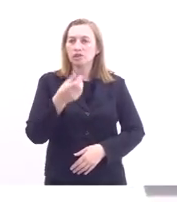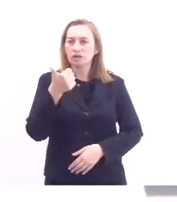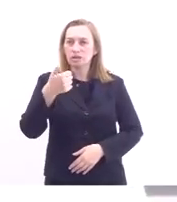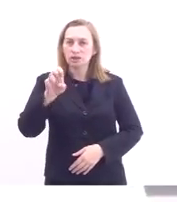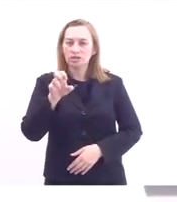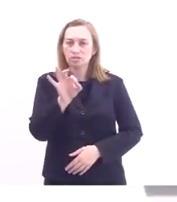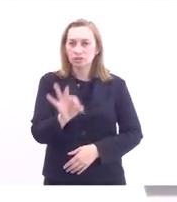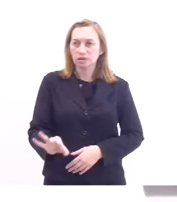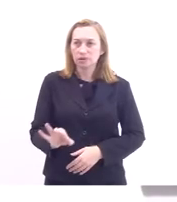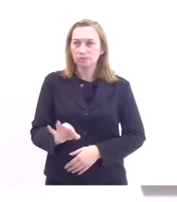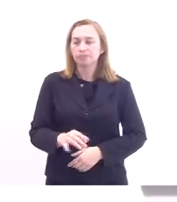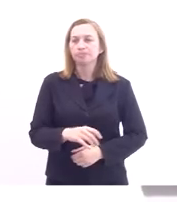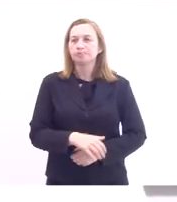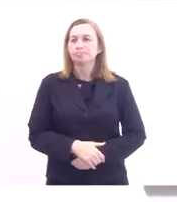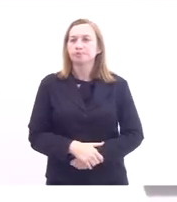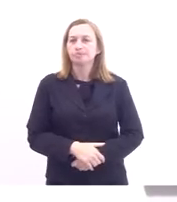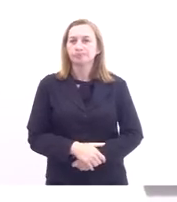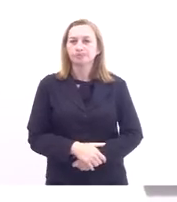174,15%.